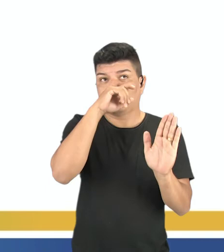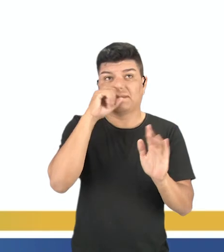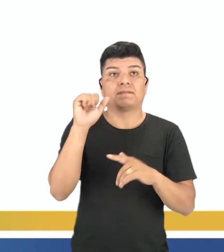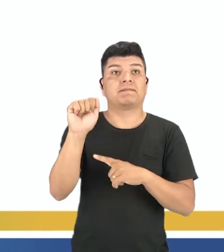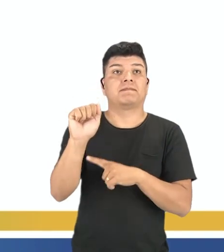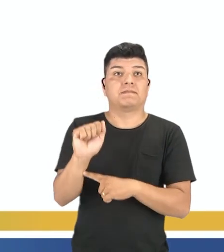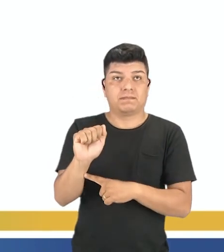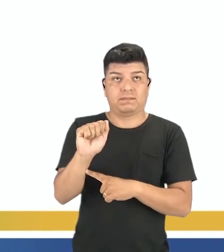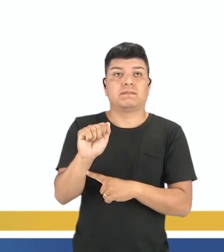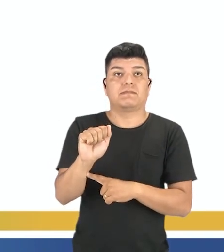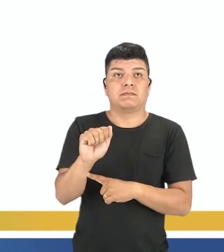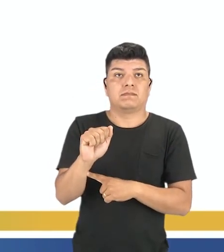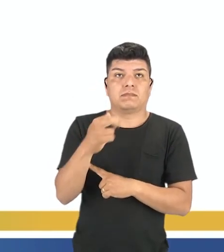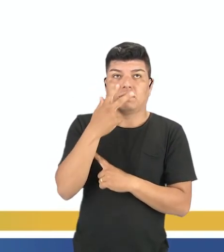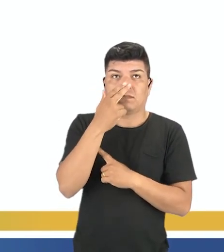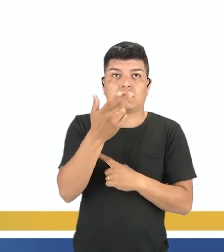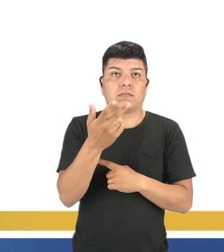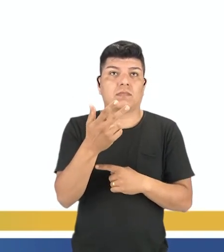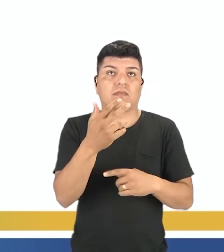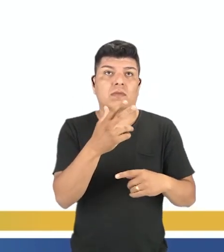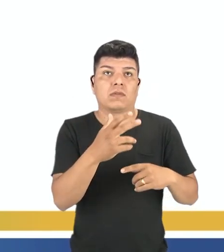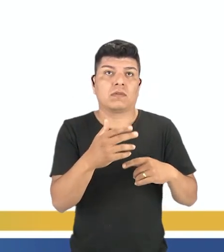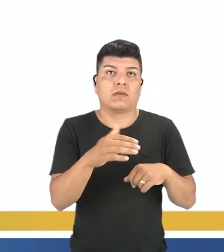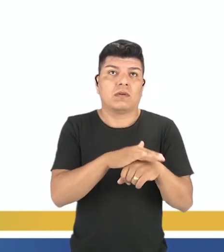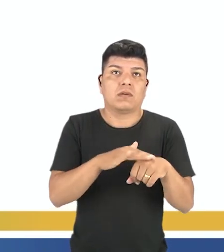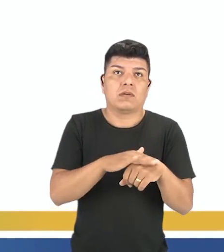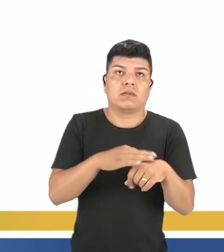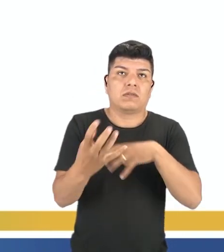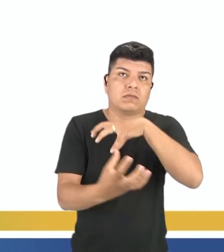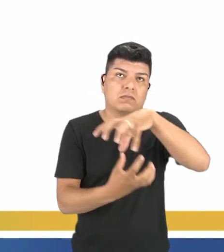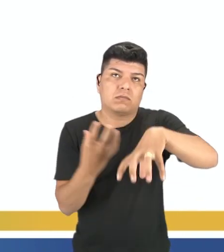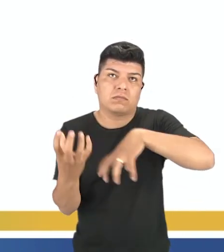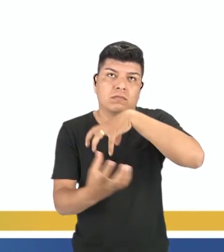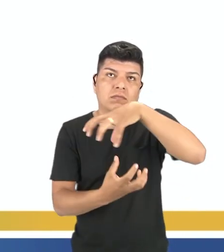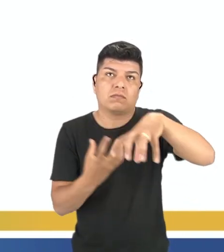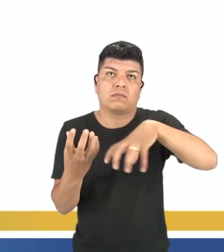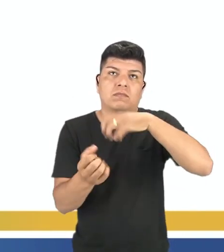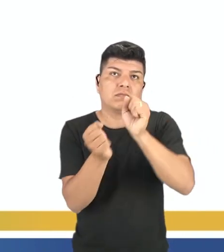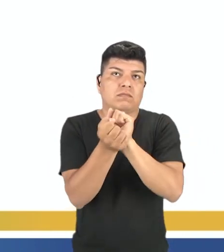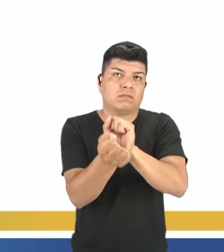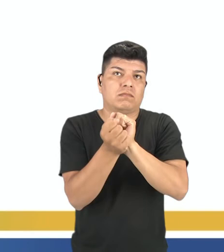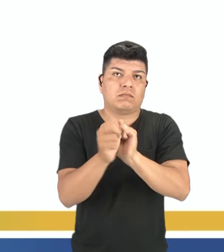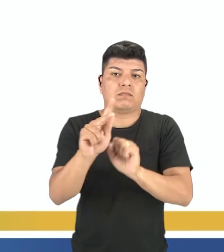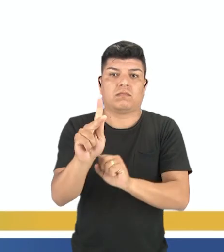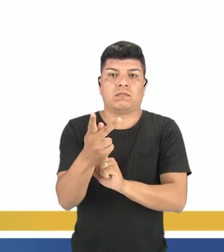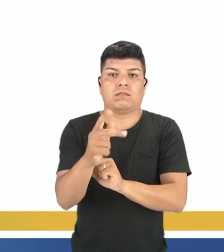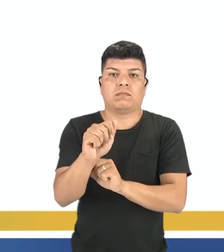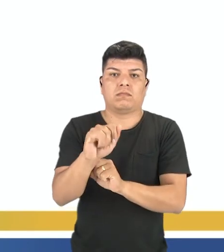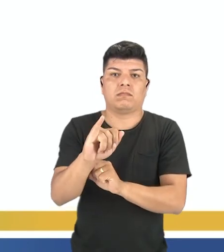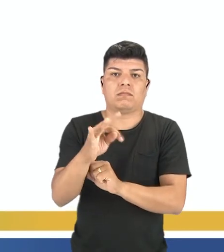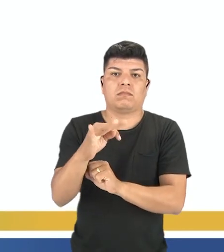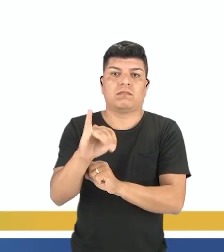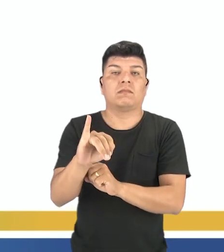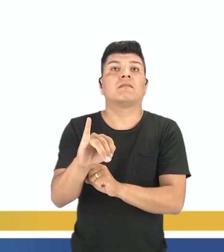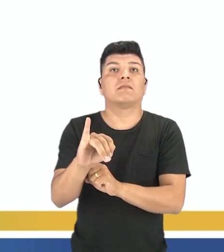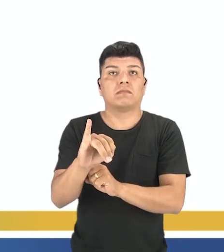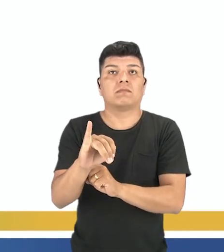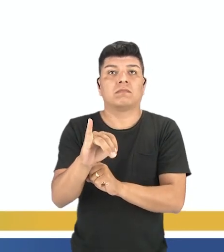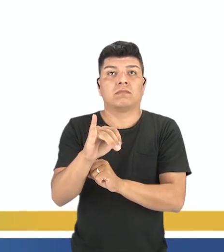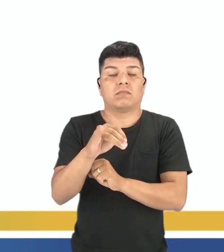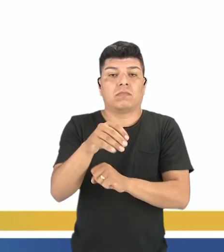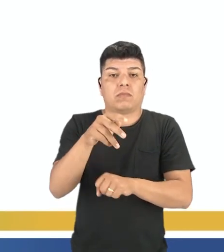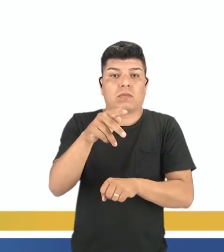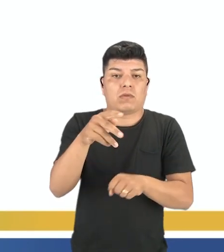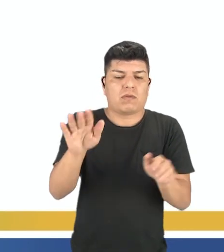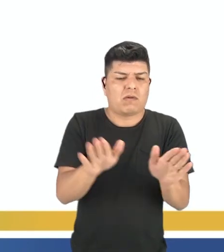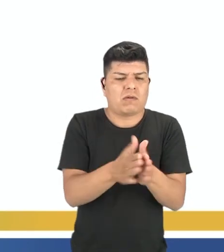A. Os rumores acerca da revolta escrava do Haiti que circulavam com a população escrava e entre os mestiços pobres